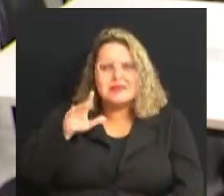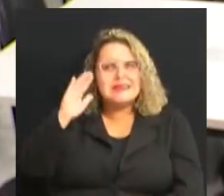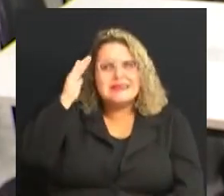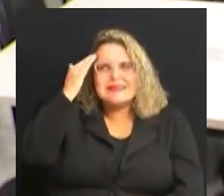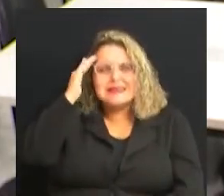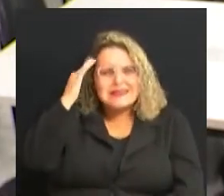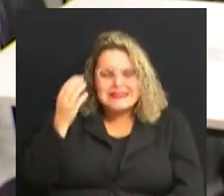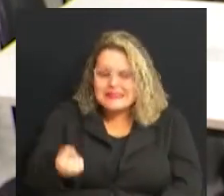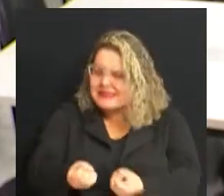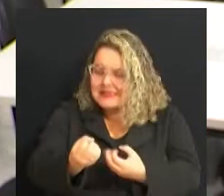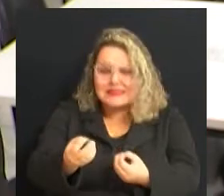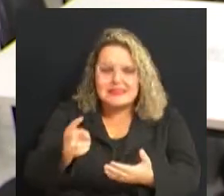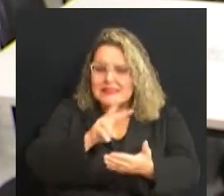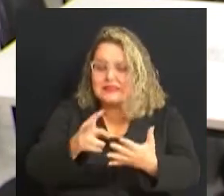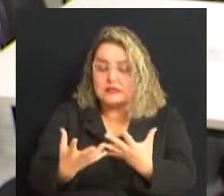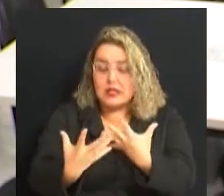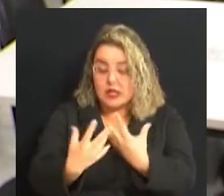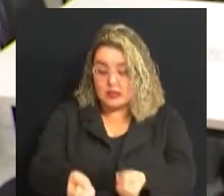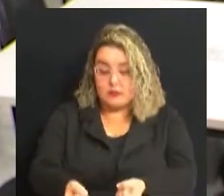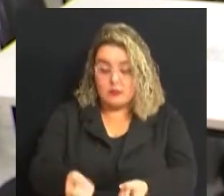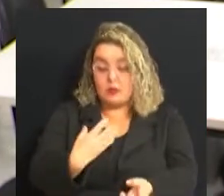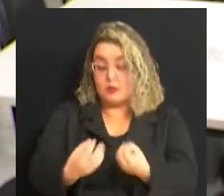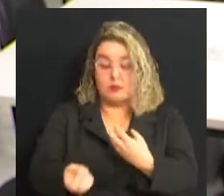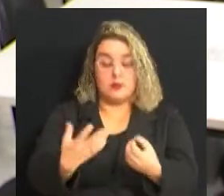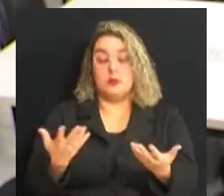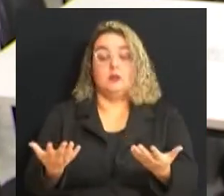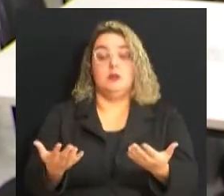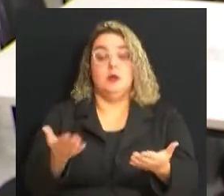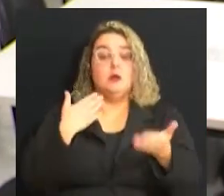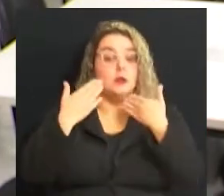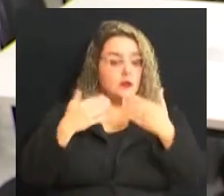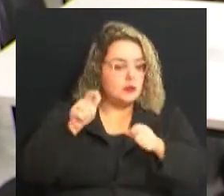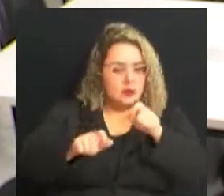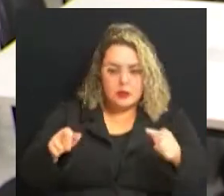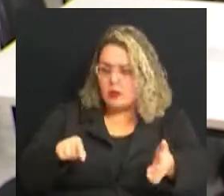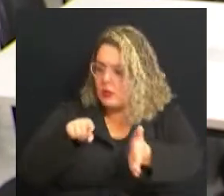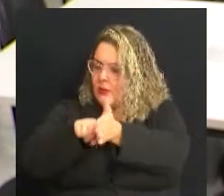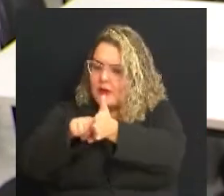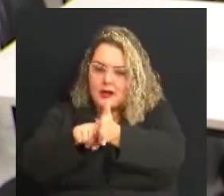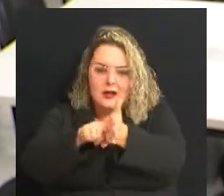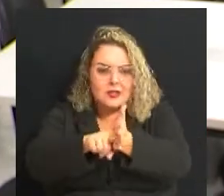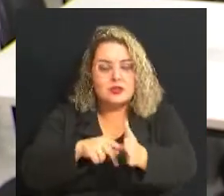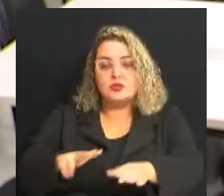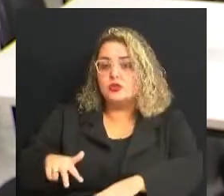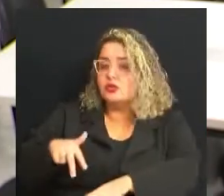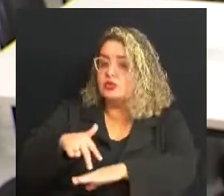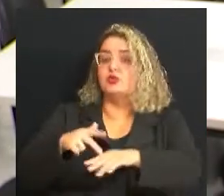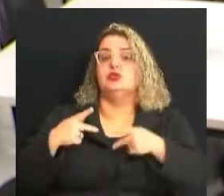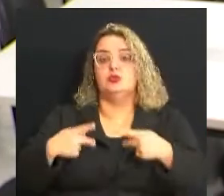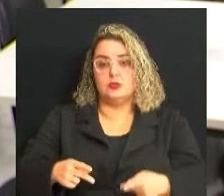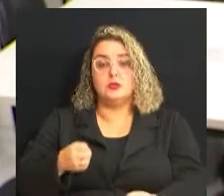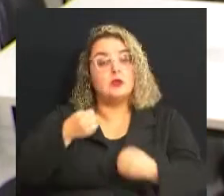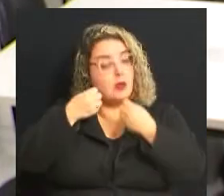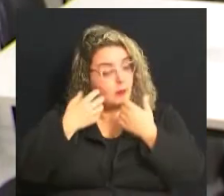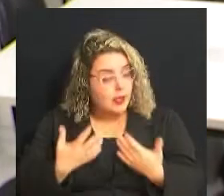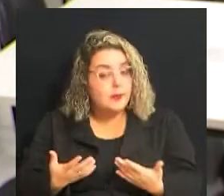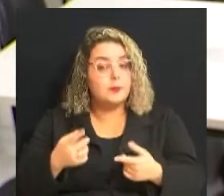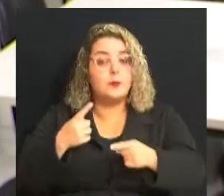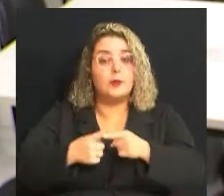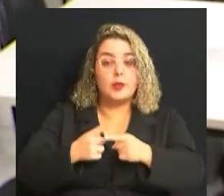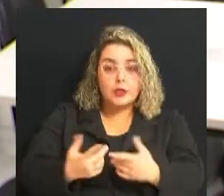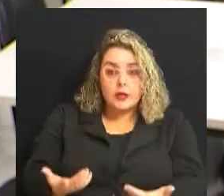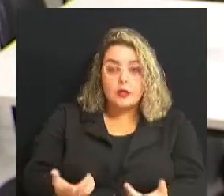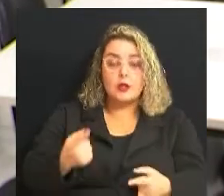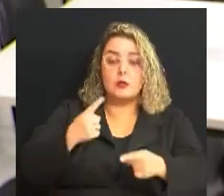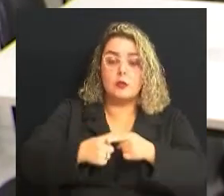não consegue processar essa muita coisa essas informações que a gente recebe então conversar com alguém ou perguntar Ou se posicionar isso faz